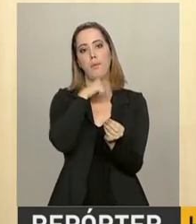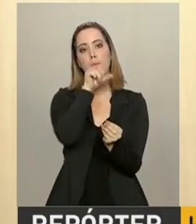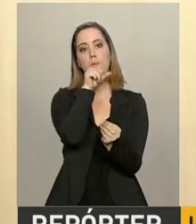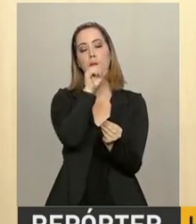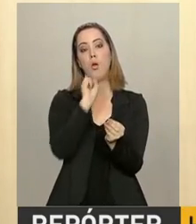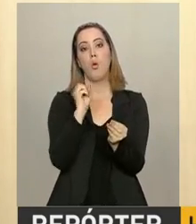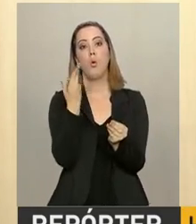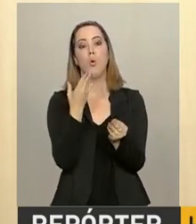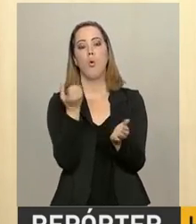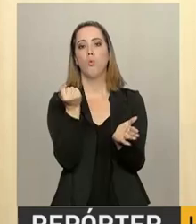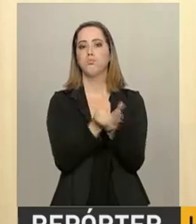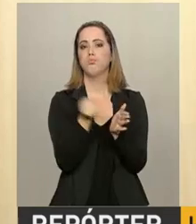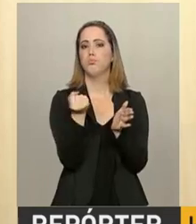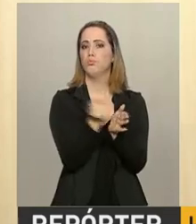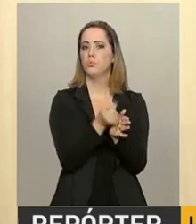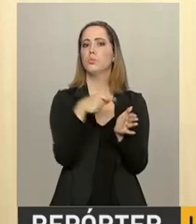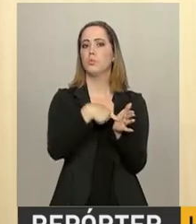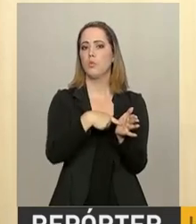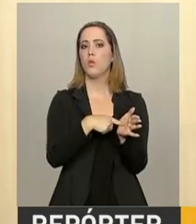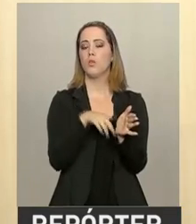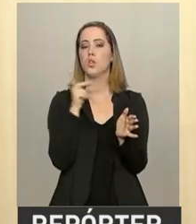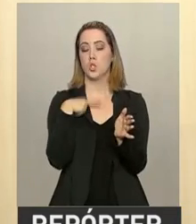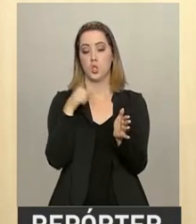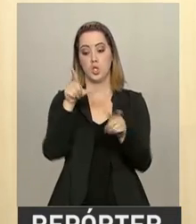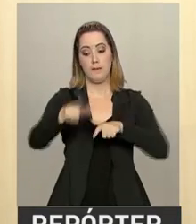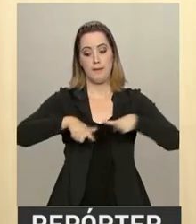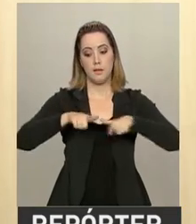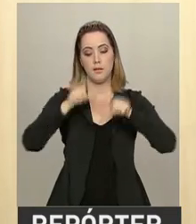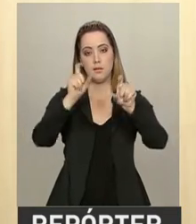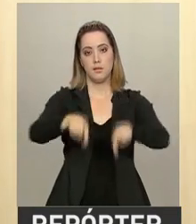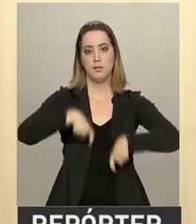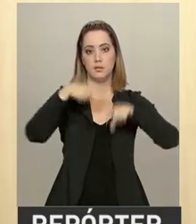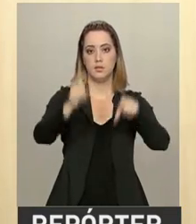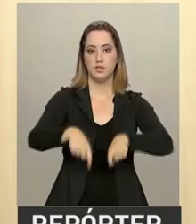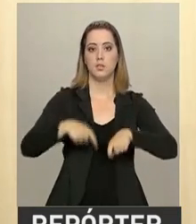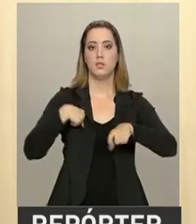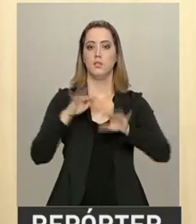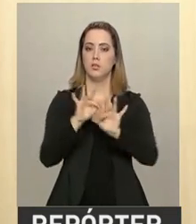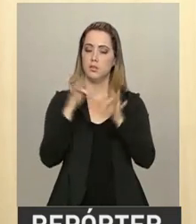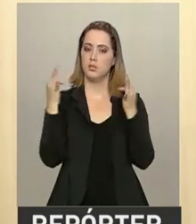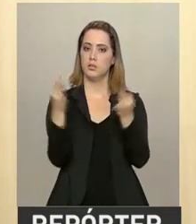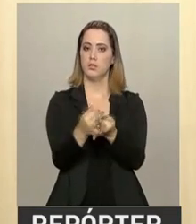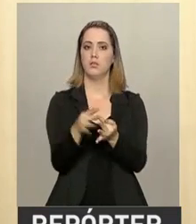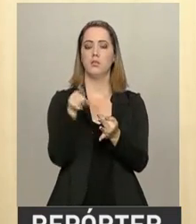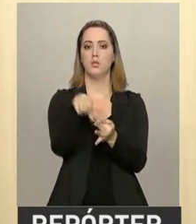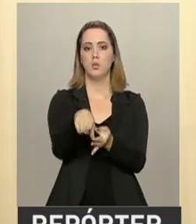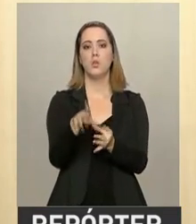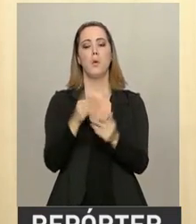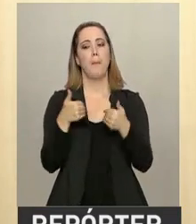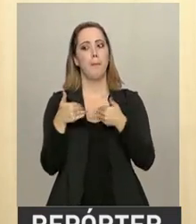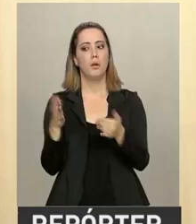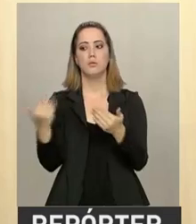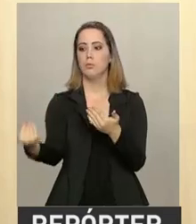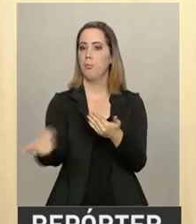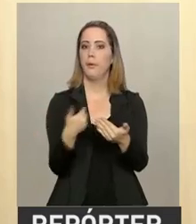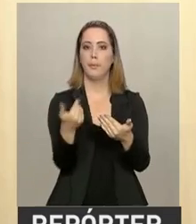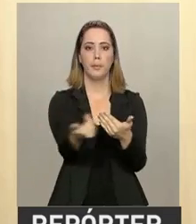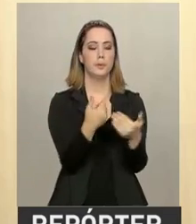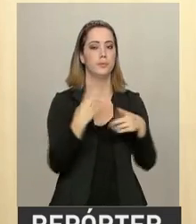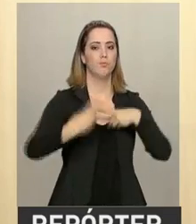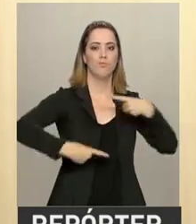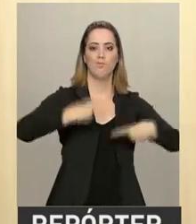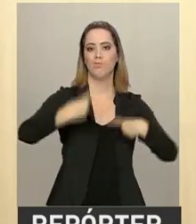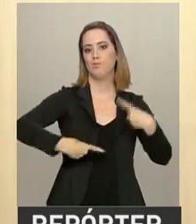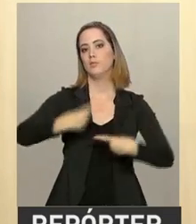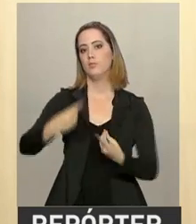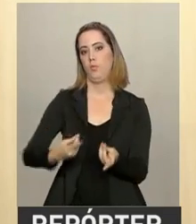um registro como agricultora familiar né na declaração Deão agricultor familiar isso Essas são portas de entrada para as políticas